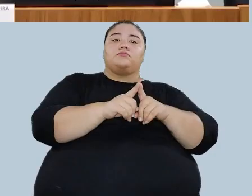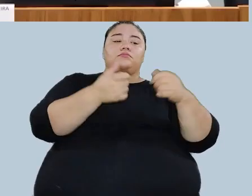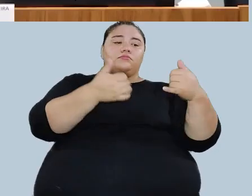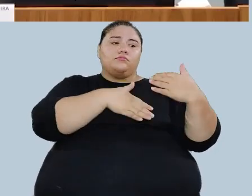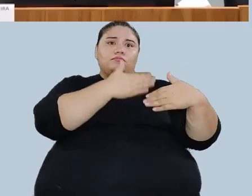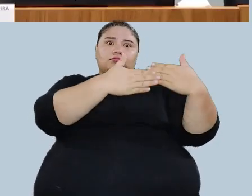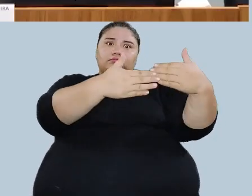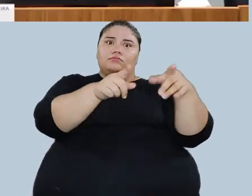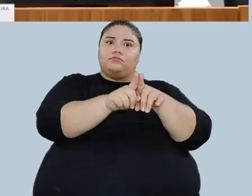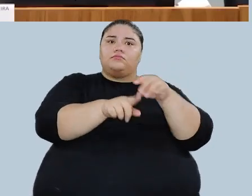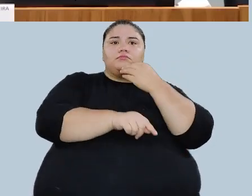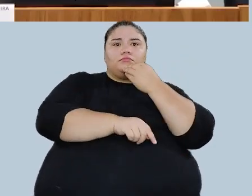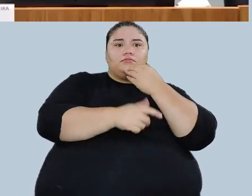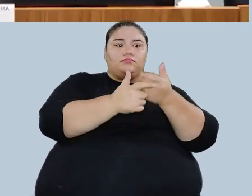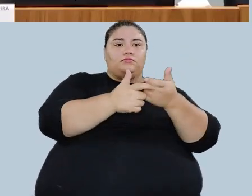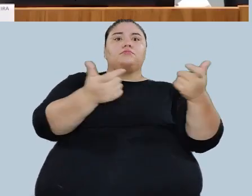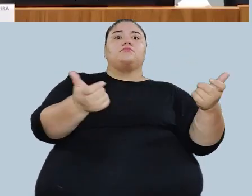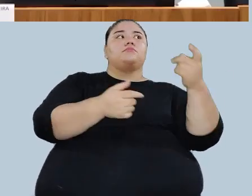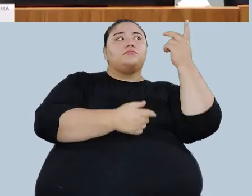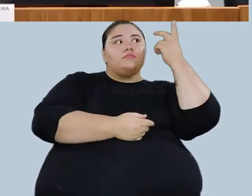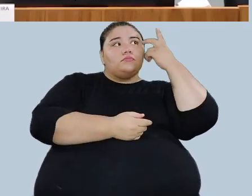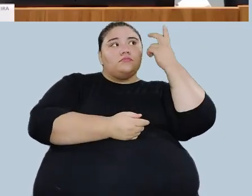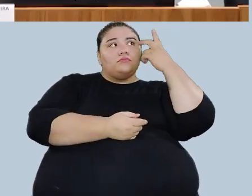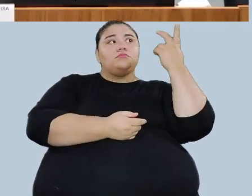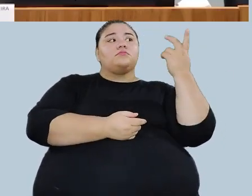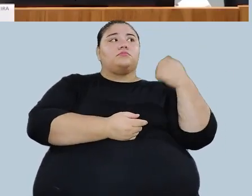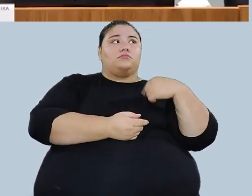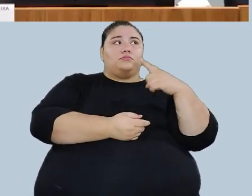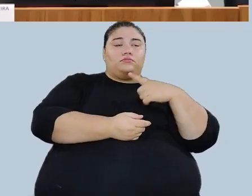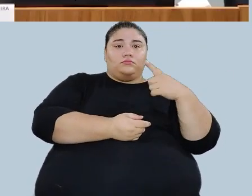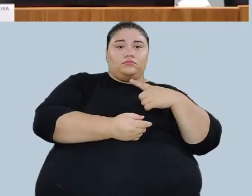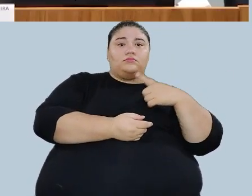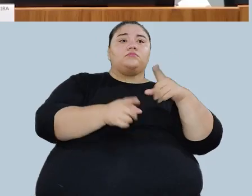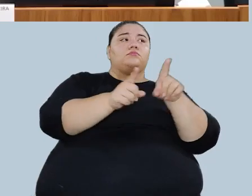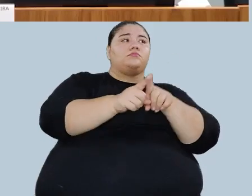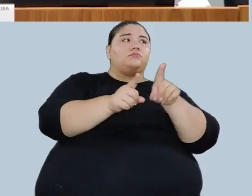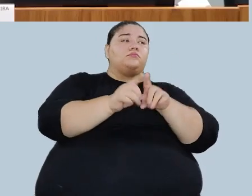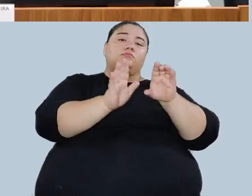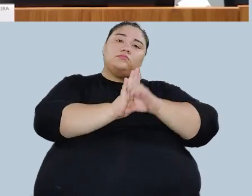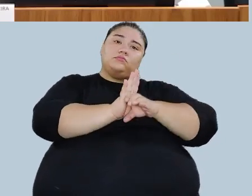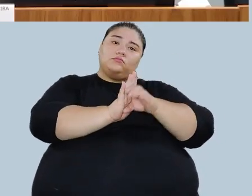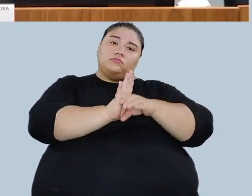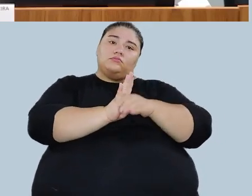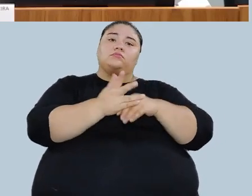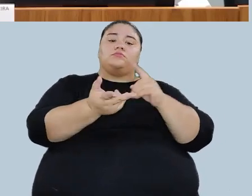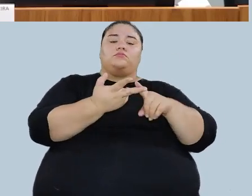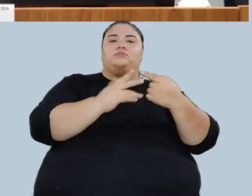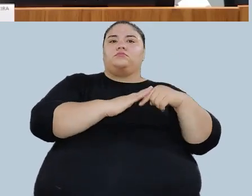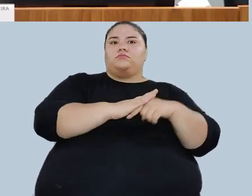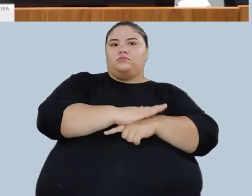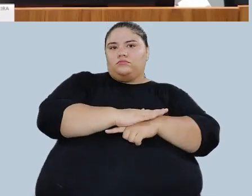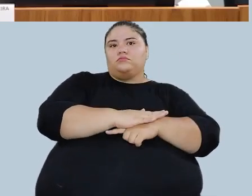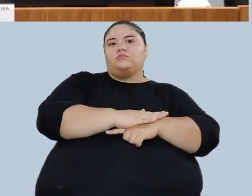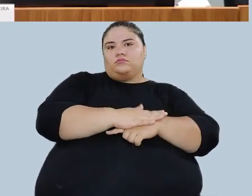digamos assim, desenvolvidos, né, os maiores, como São Paulo, não tem equipe que entre no conceito, na profundidade que